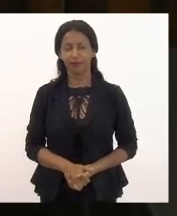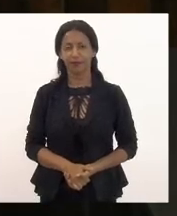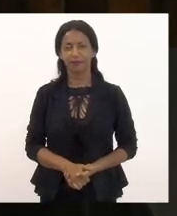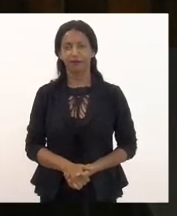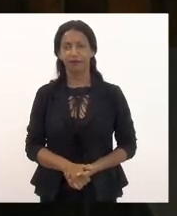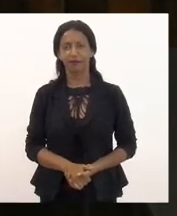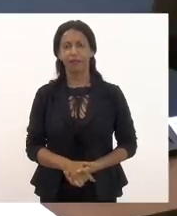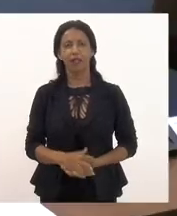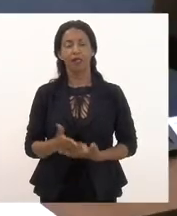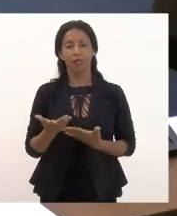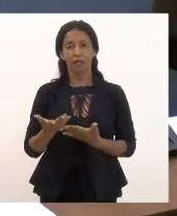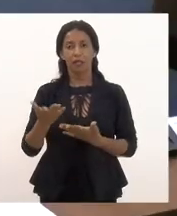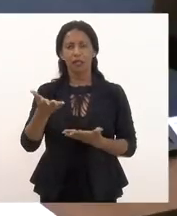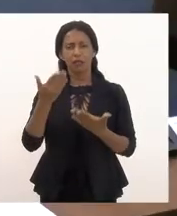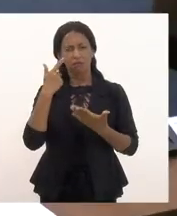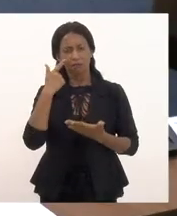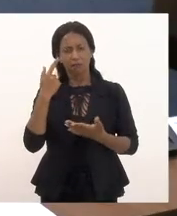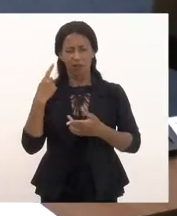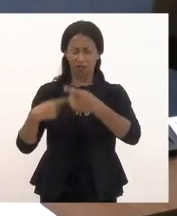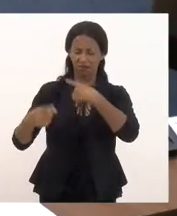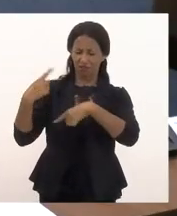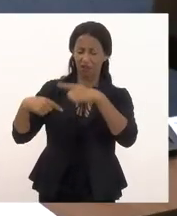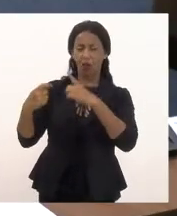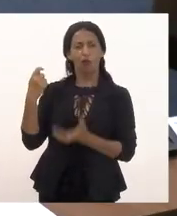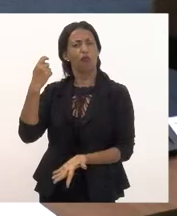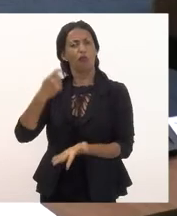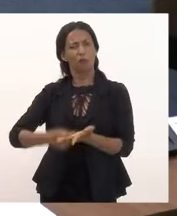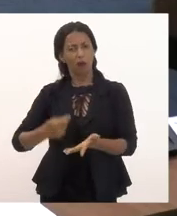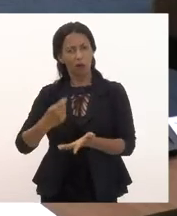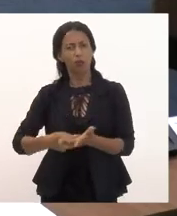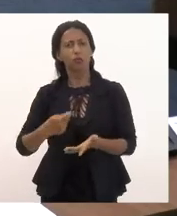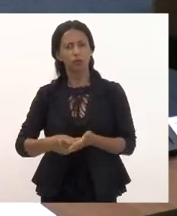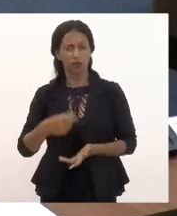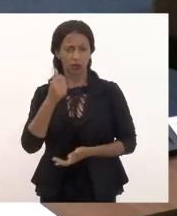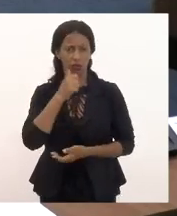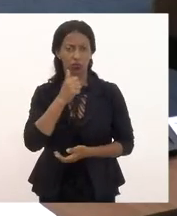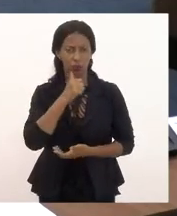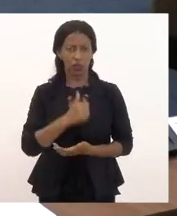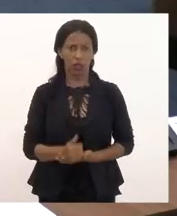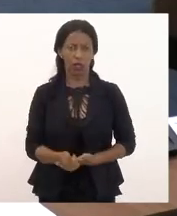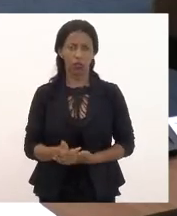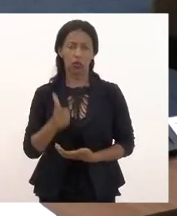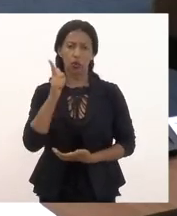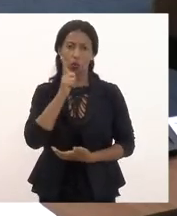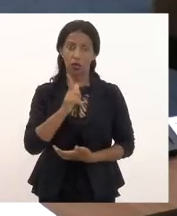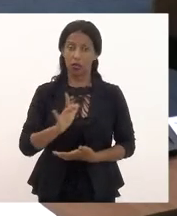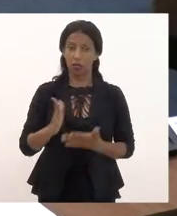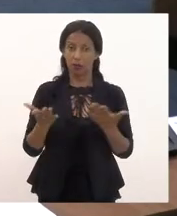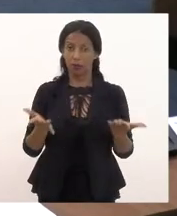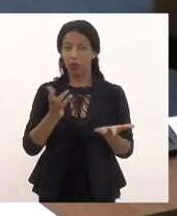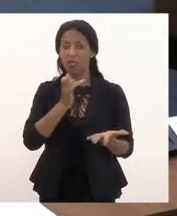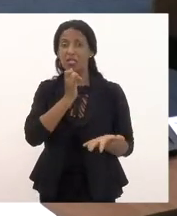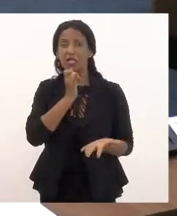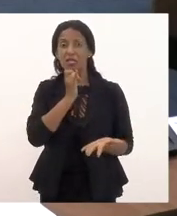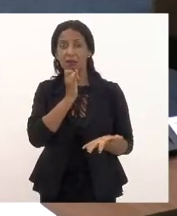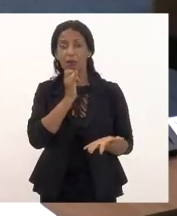seria um retrocesso. Você veja, foi uma luta, pelo menos das mulheres, para que tivessem, por exemplo, o vagão